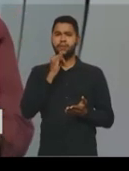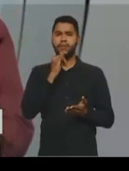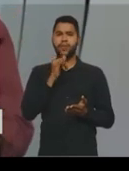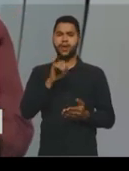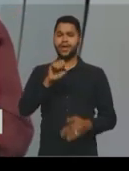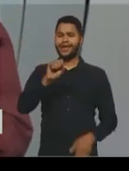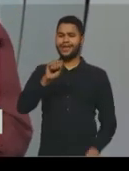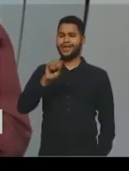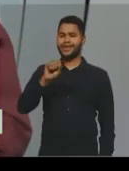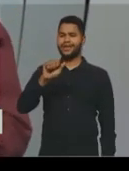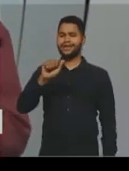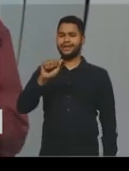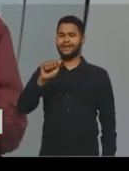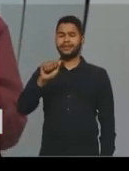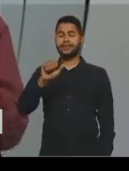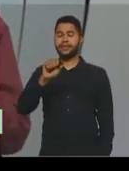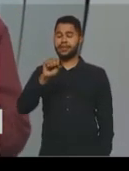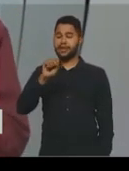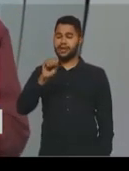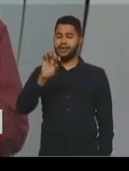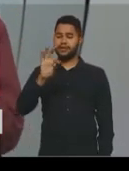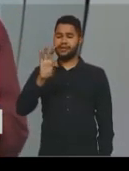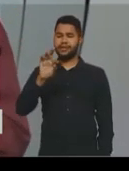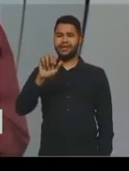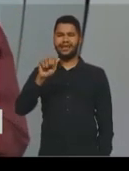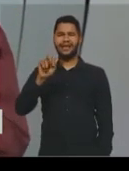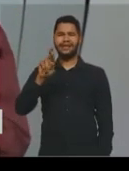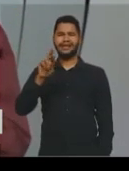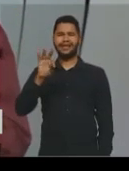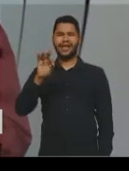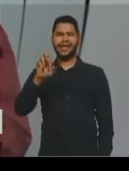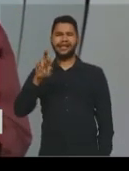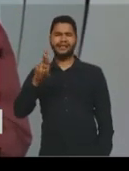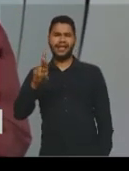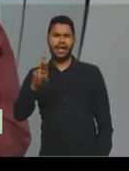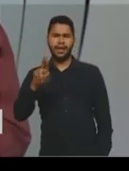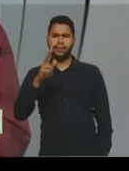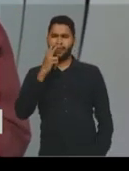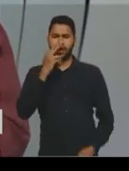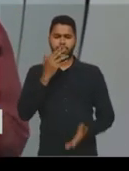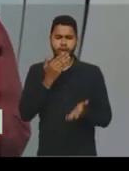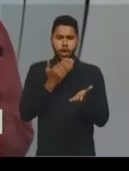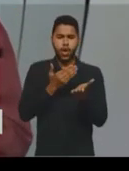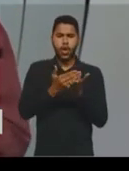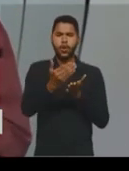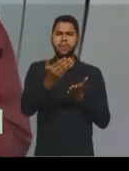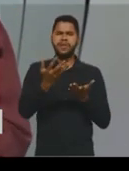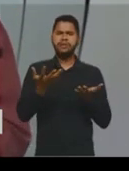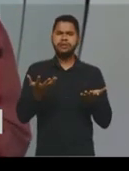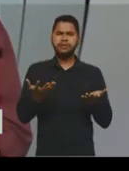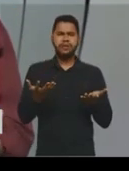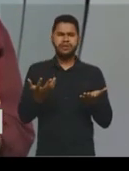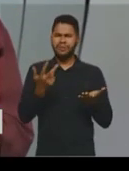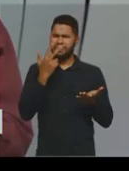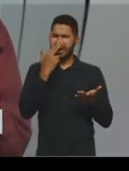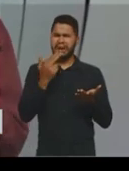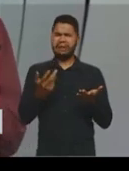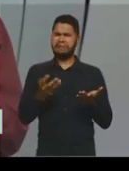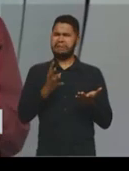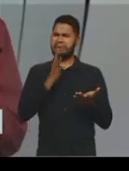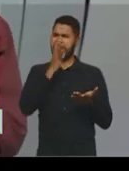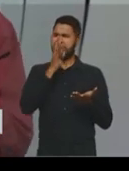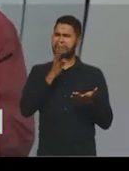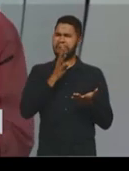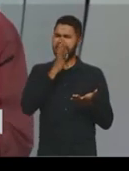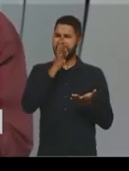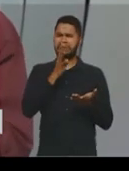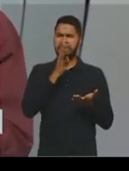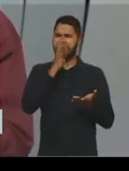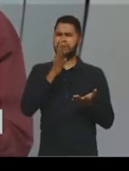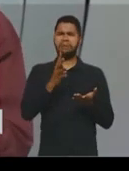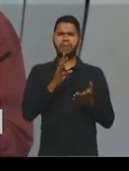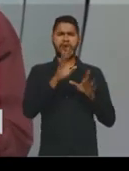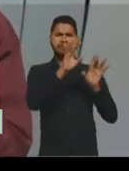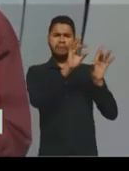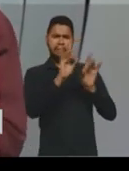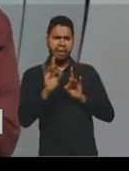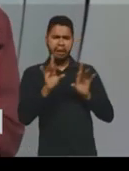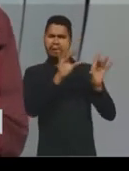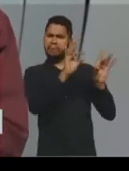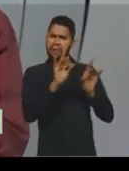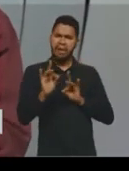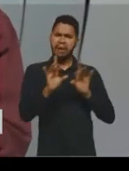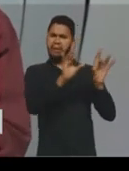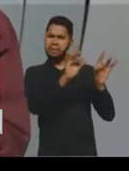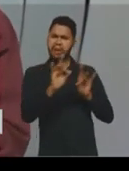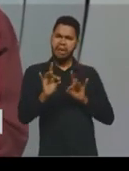começar. Então isso fica uma coisa pedante, boba, que eu acho que a gente tem, caracteriza um estrangeirismo.